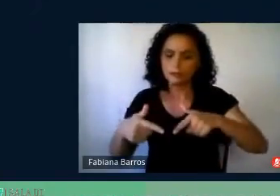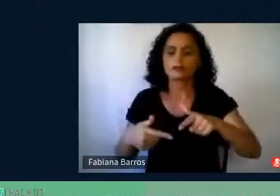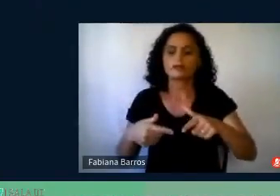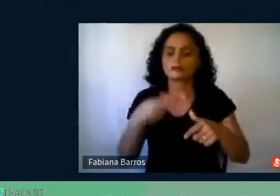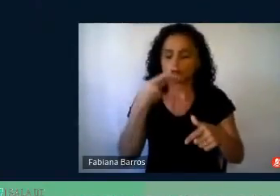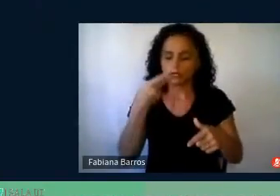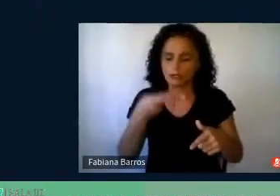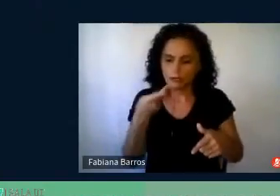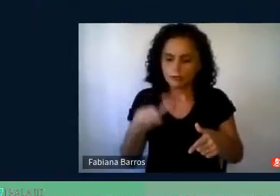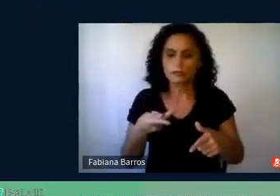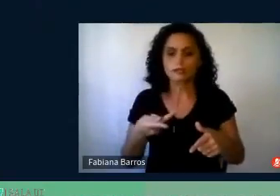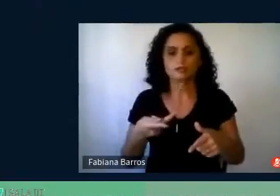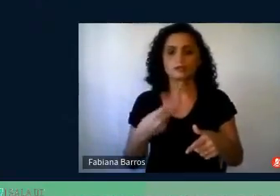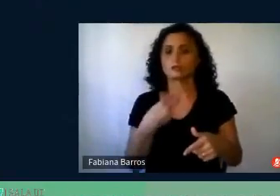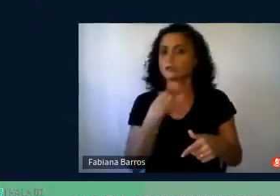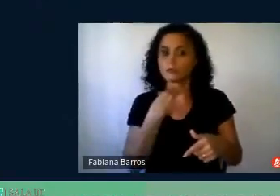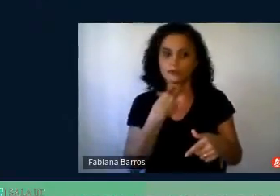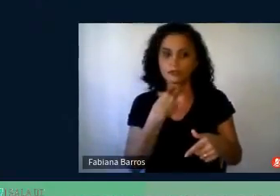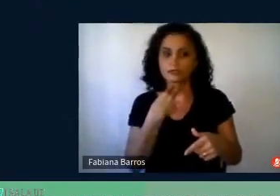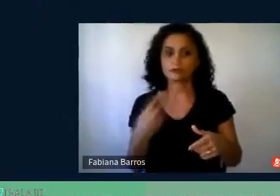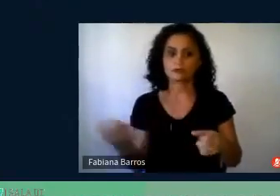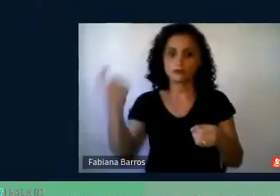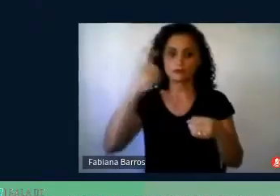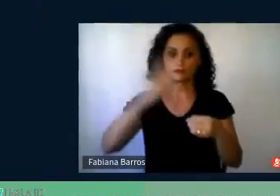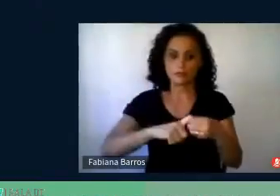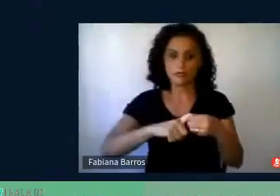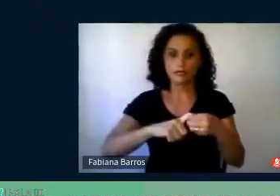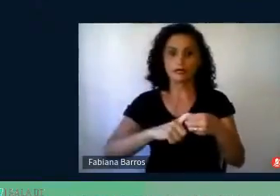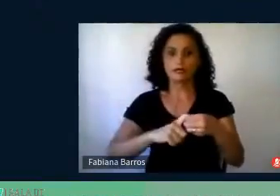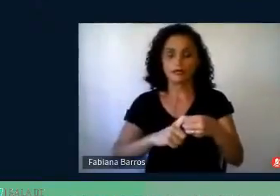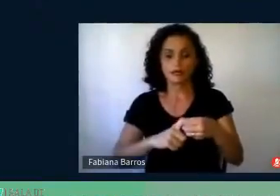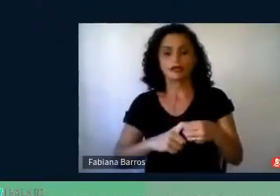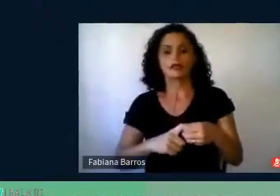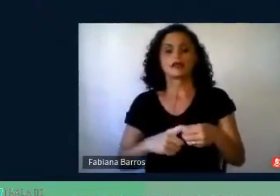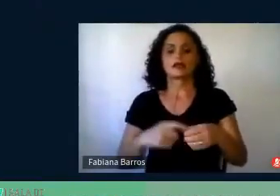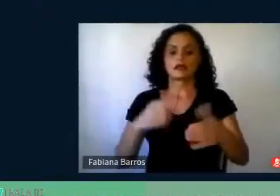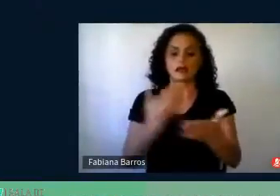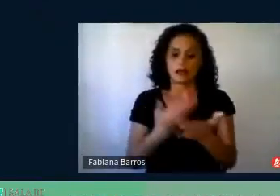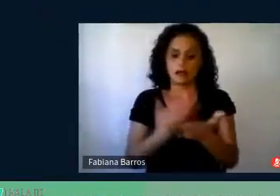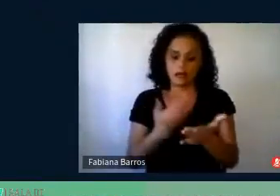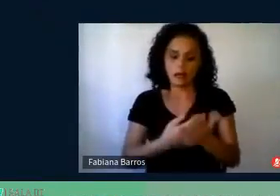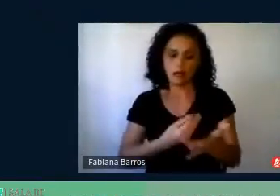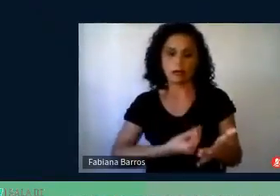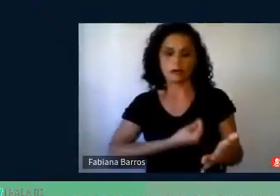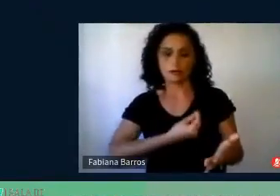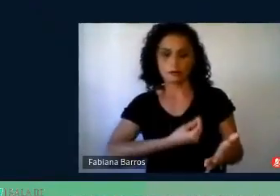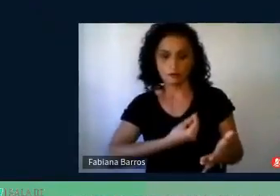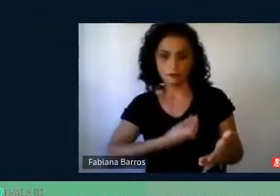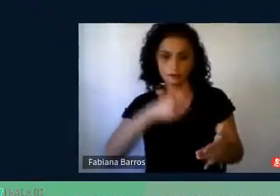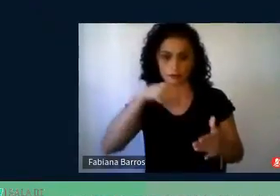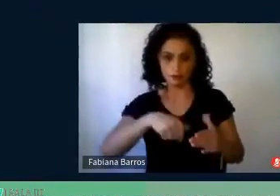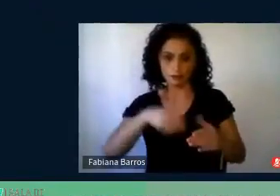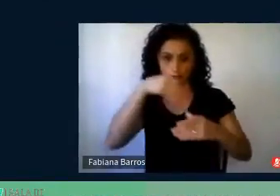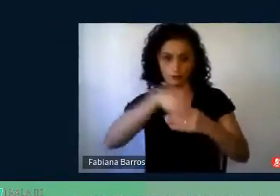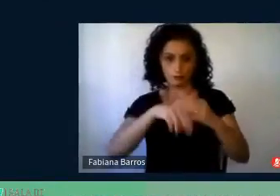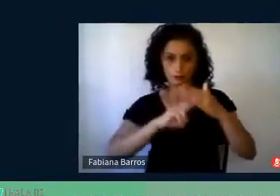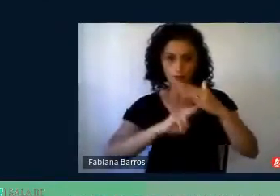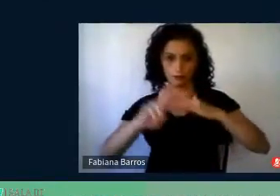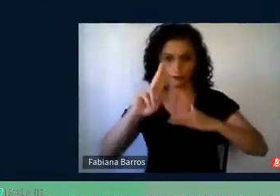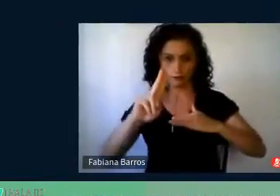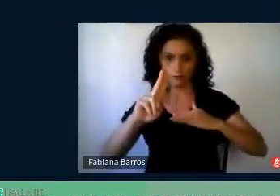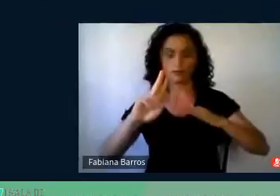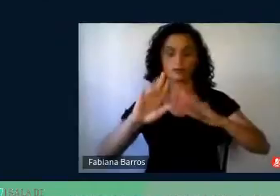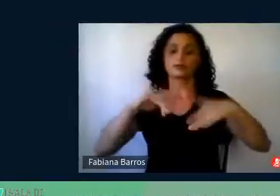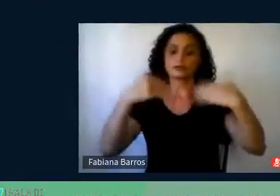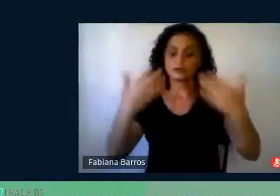estrutura para mexer, nós vamos ter muito planejamento, então vamos nos preparar para 2021, poder pensar em ter atividades presenciais no campus, e agora não vamos